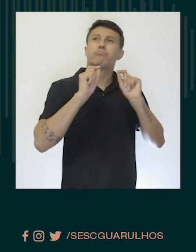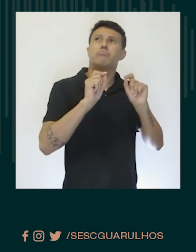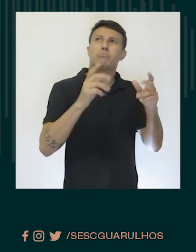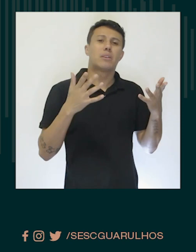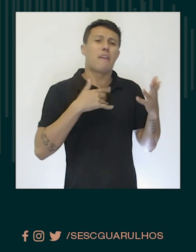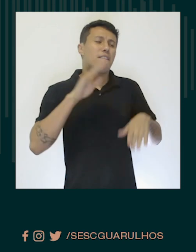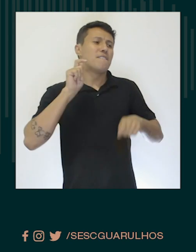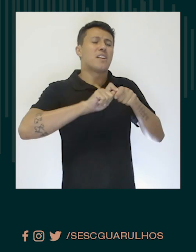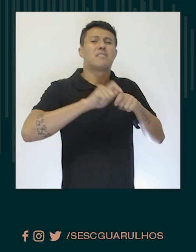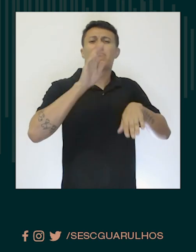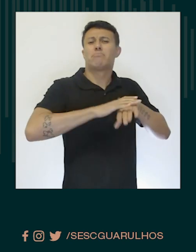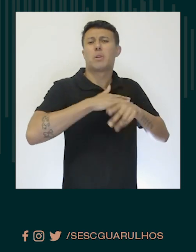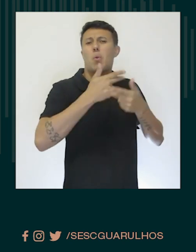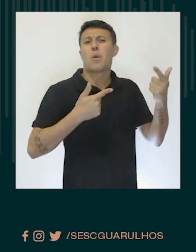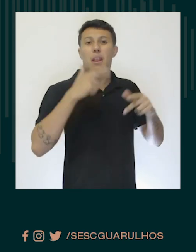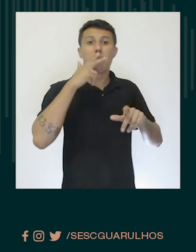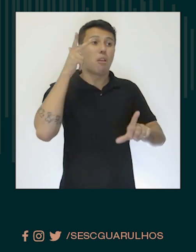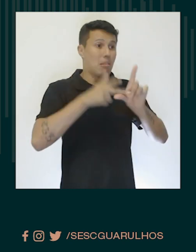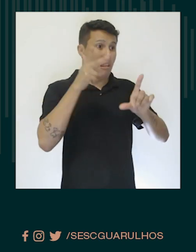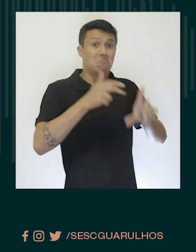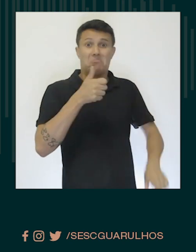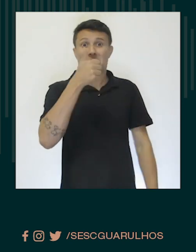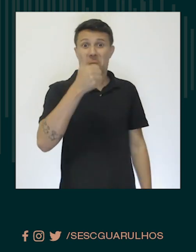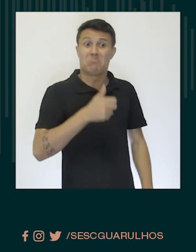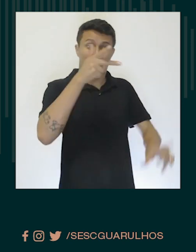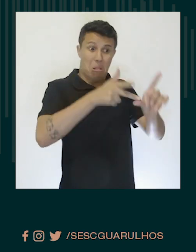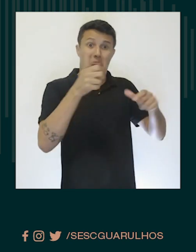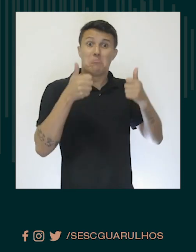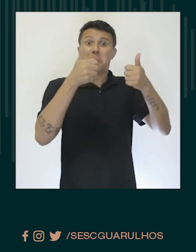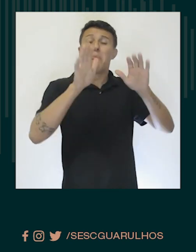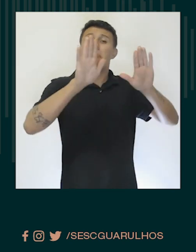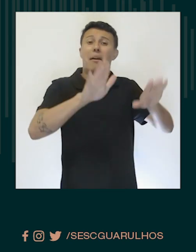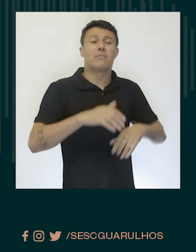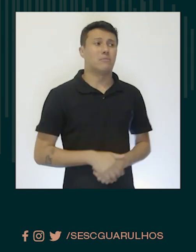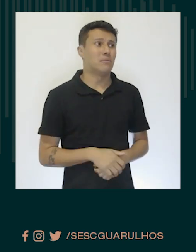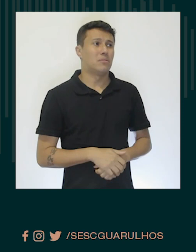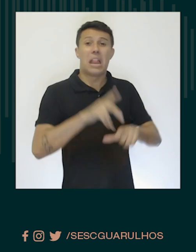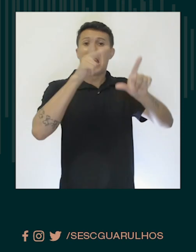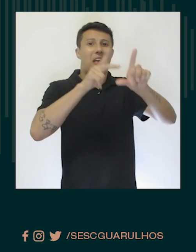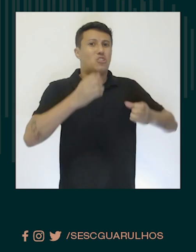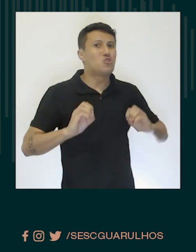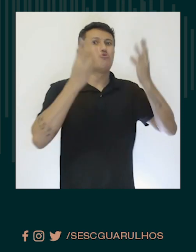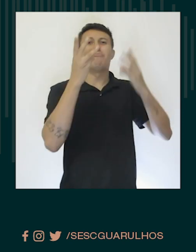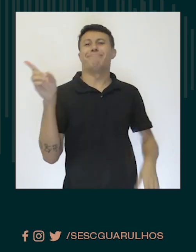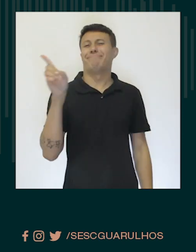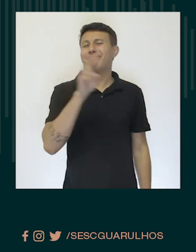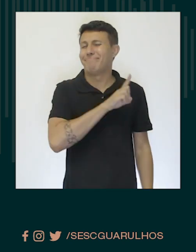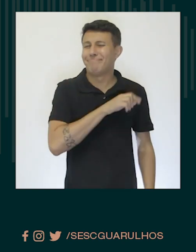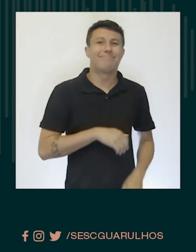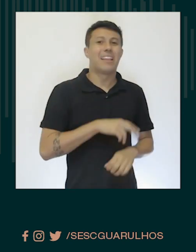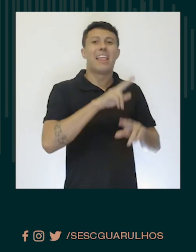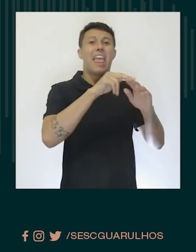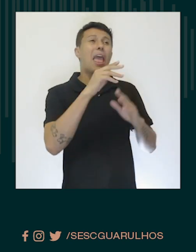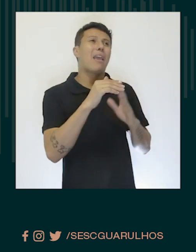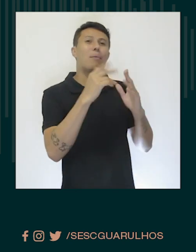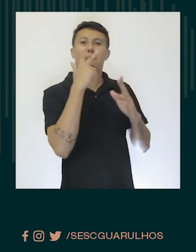live, é legal fazer uma live. Mas só que uma live não é um show. A live é uma reprodução de um show. Mas o que,